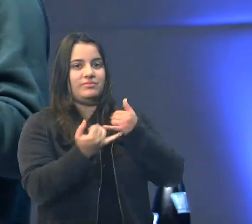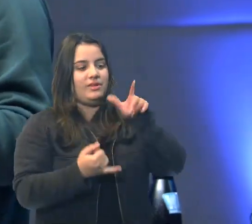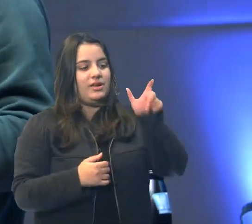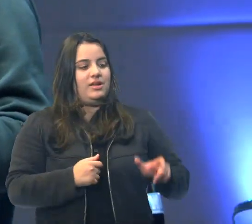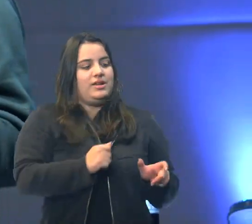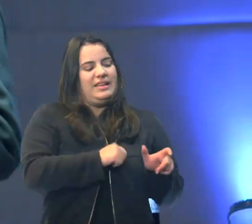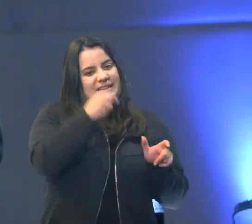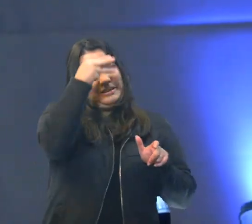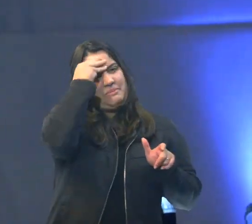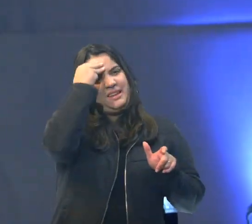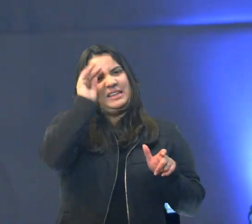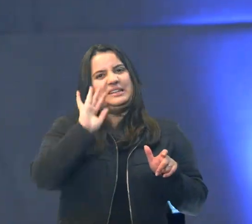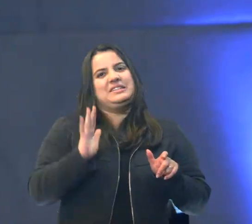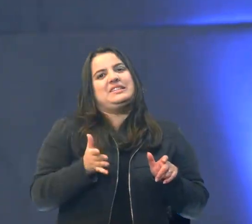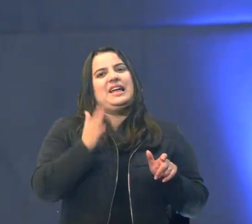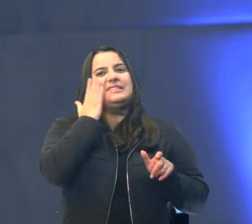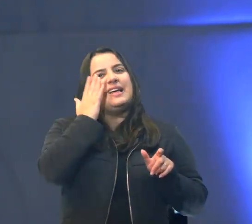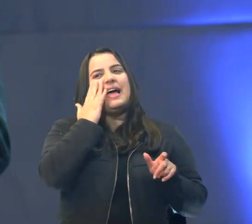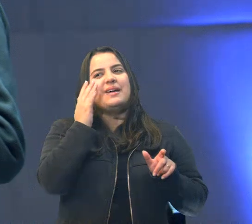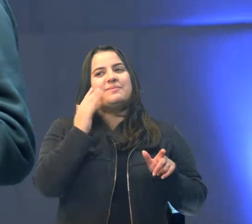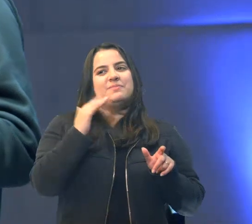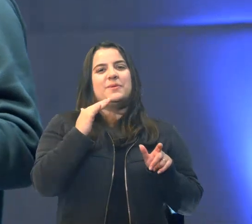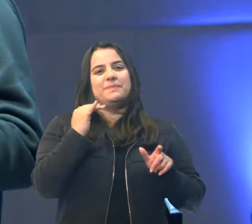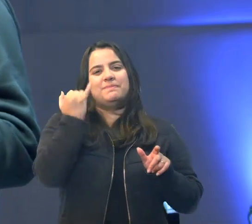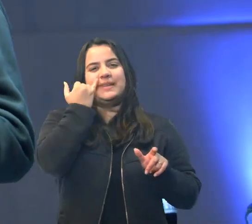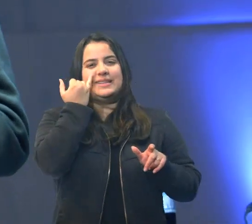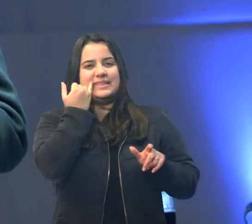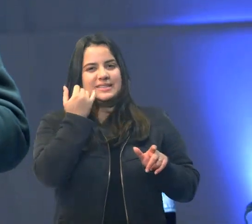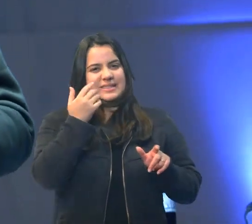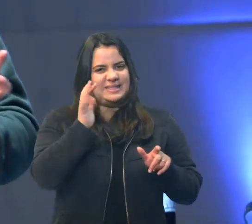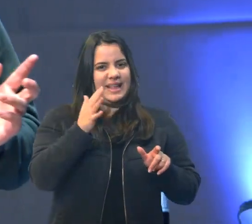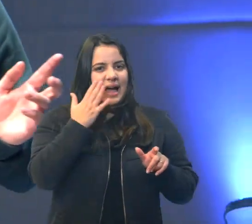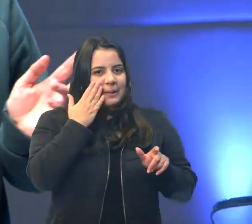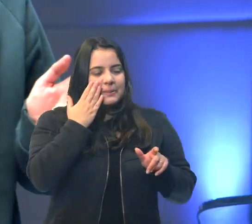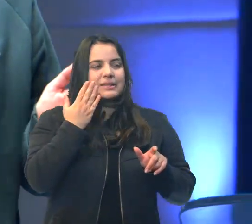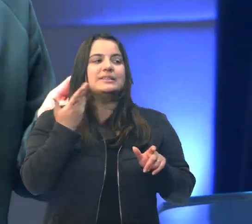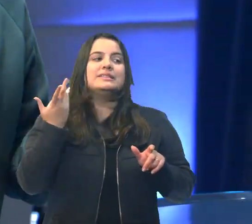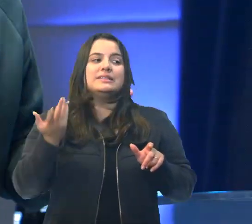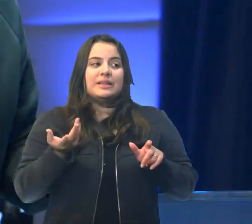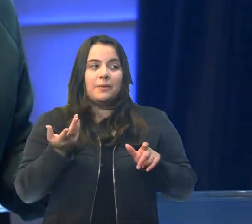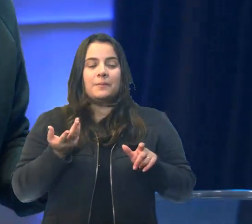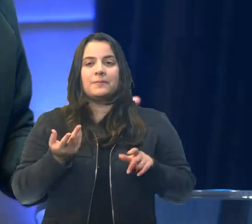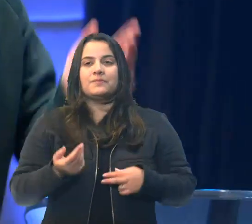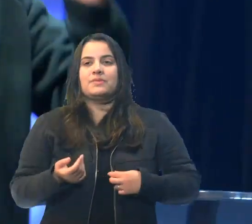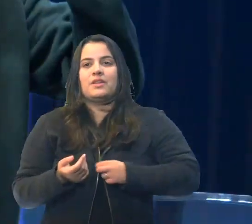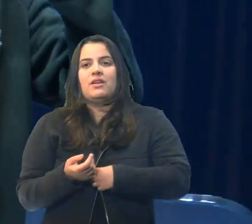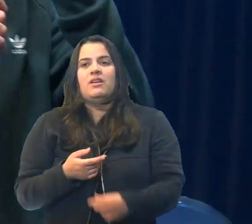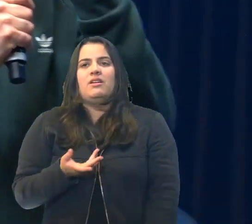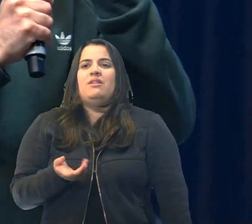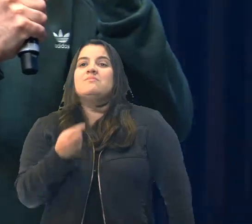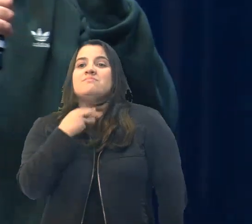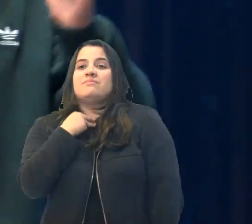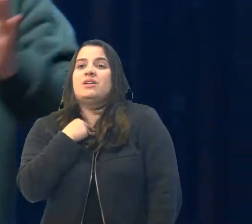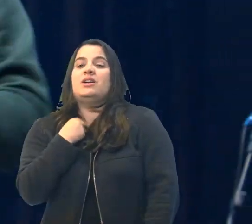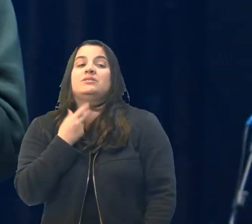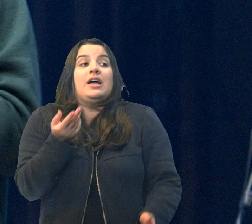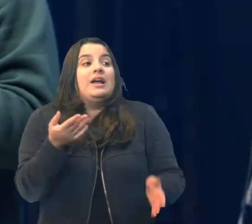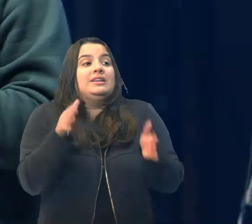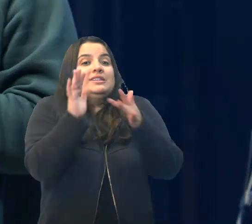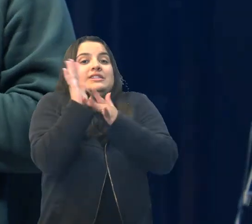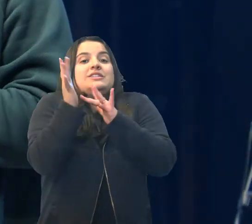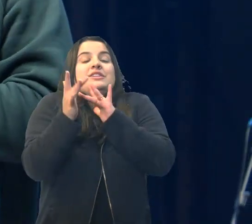tinha uma fama de quem não era chegada numa louça. Ela fez como se assim: mestre, Jesus chegou.